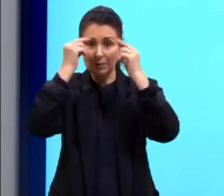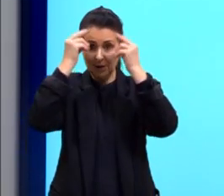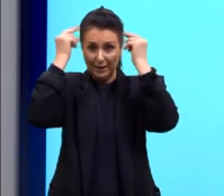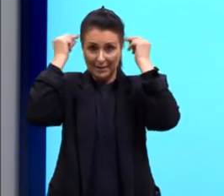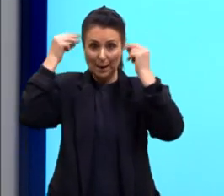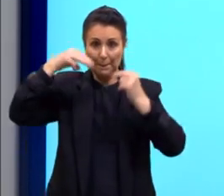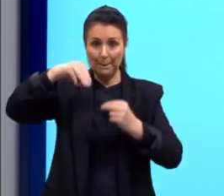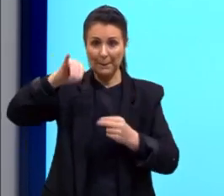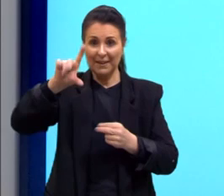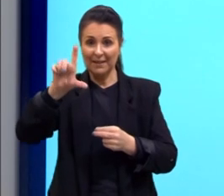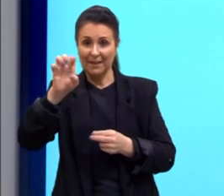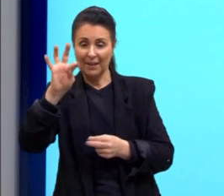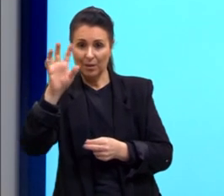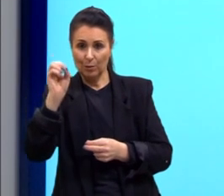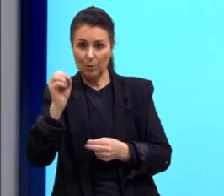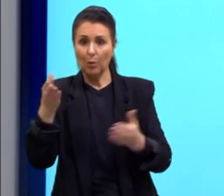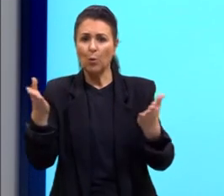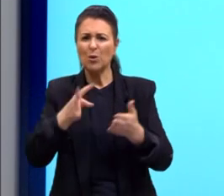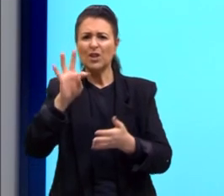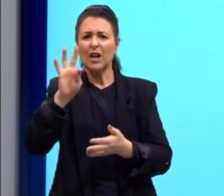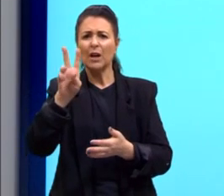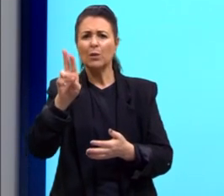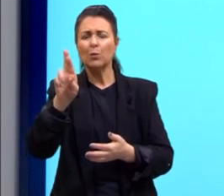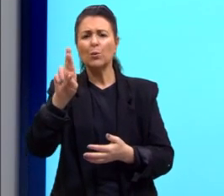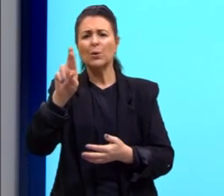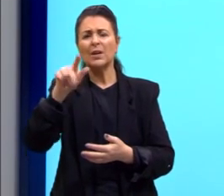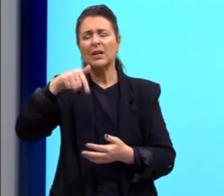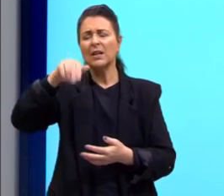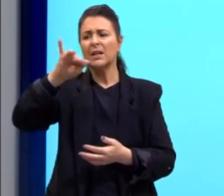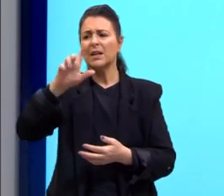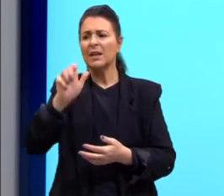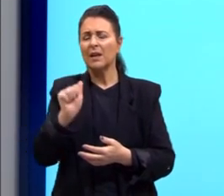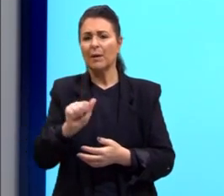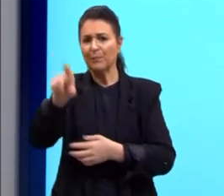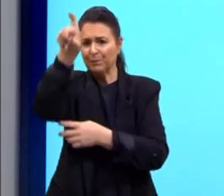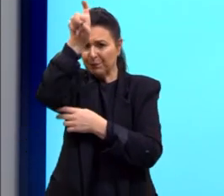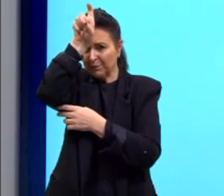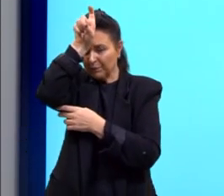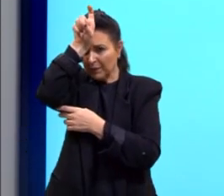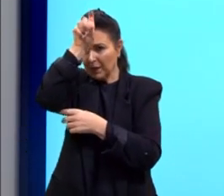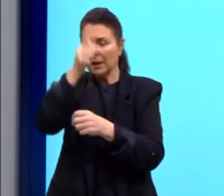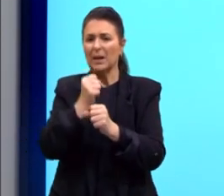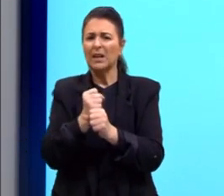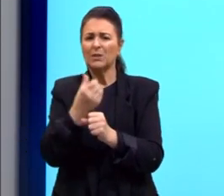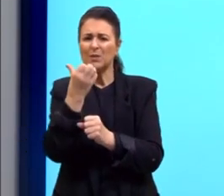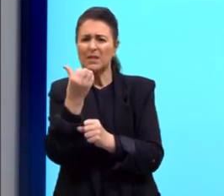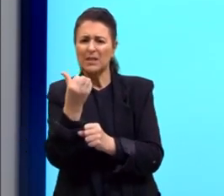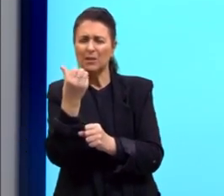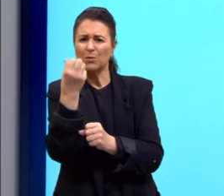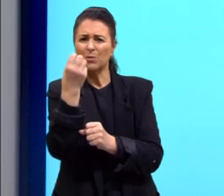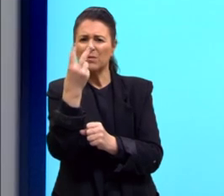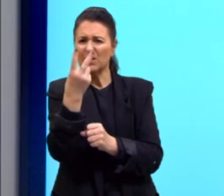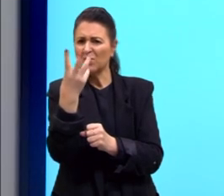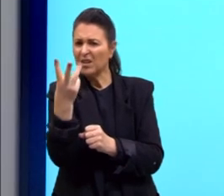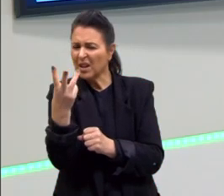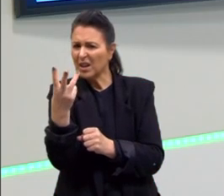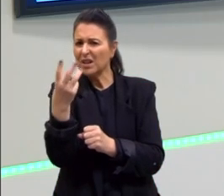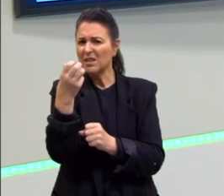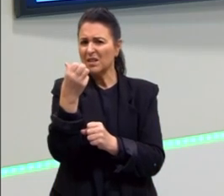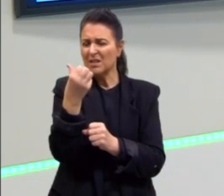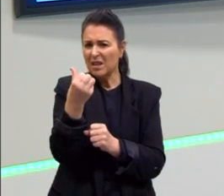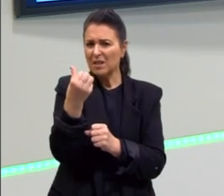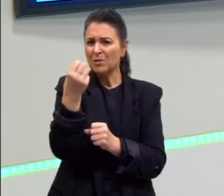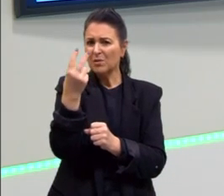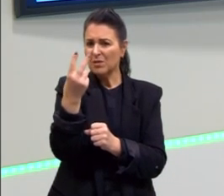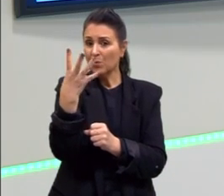Mileto atual Turquia por volta de 623 ou 624 antes de Cristo